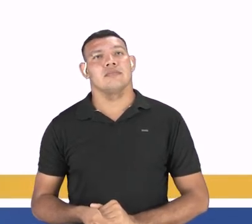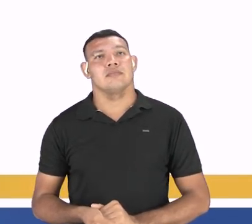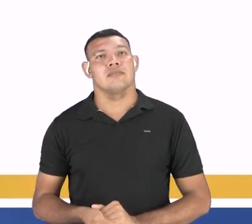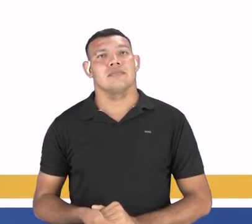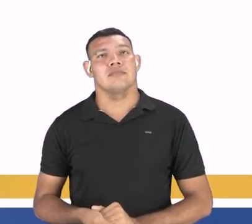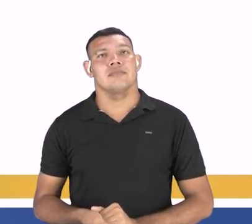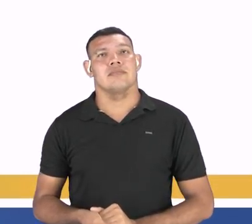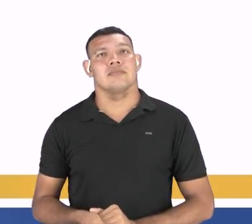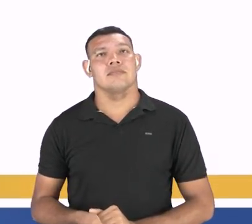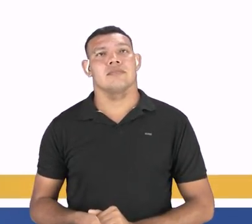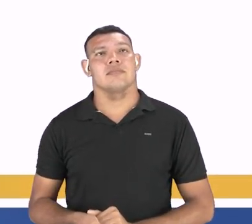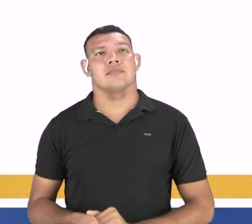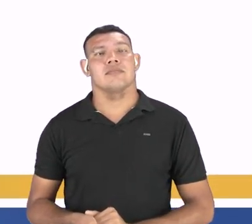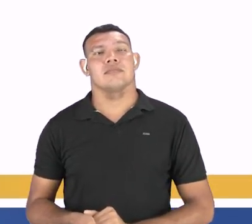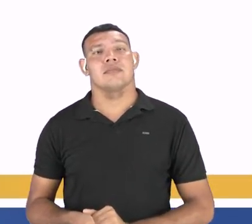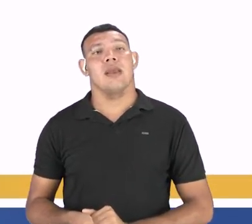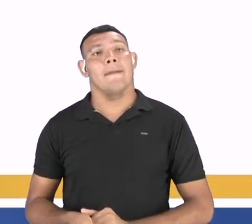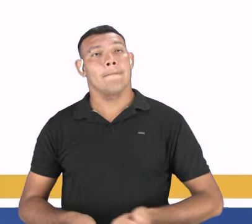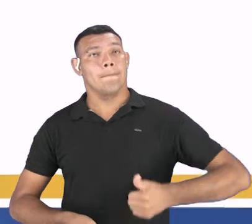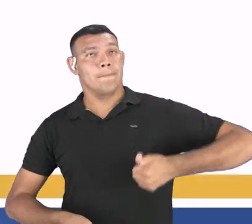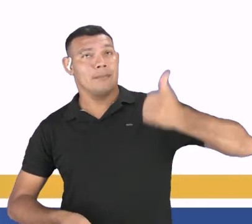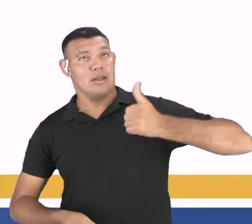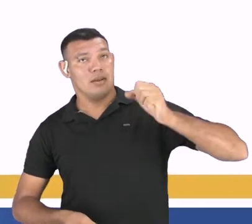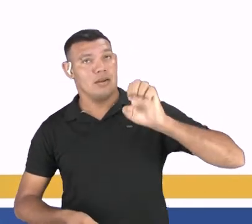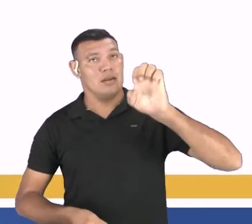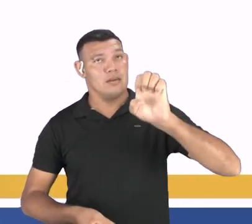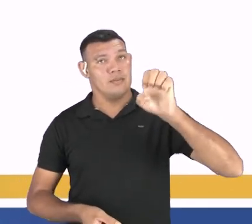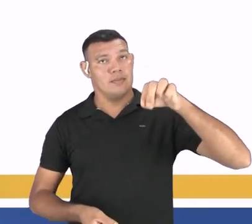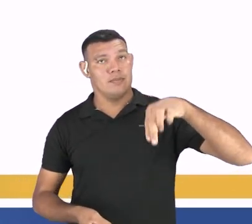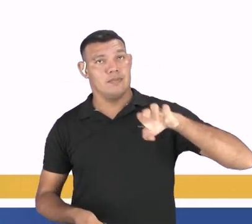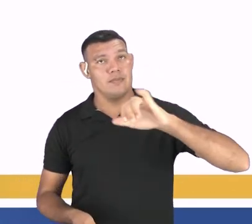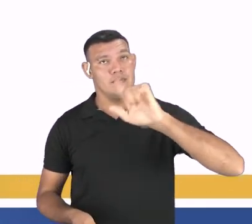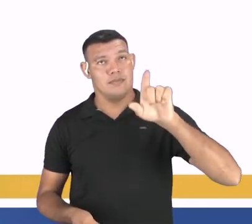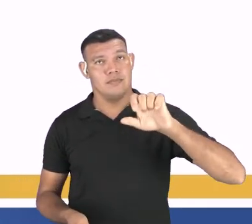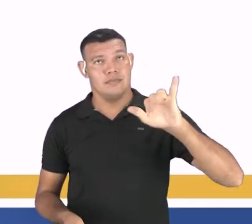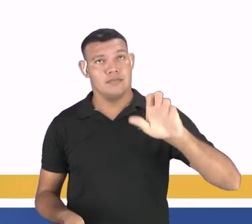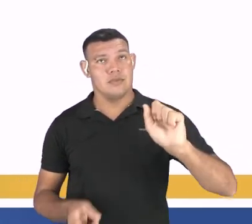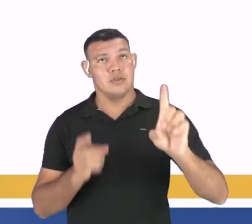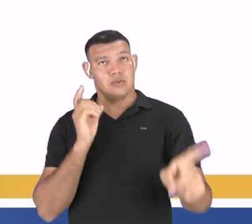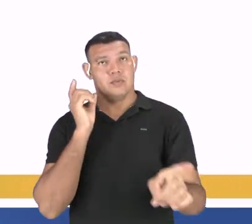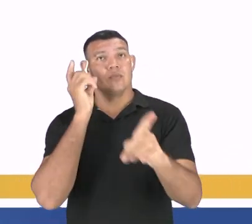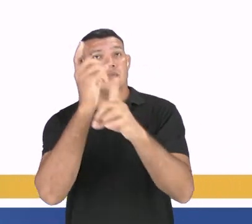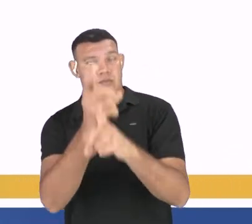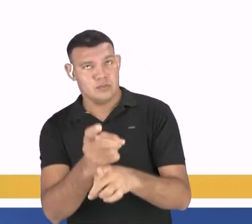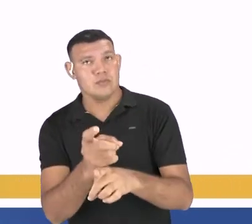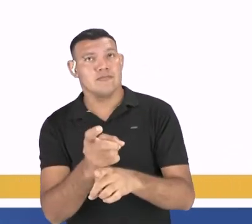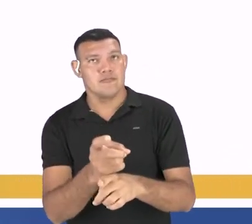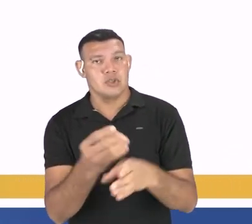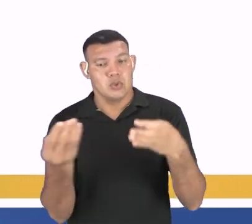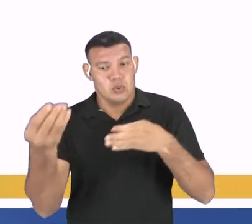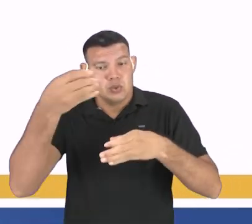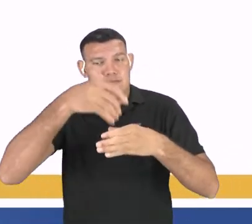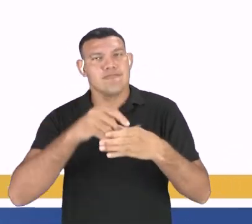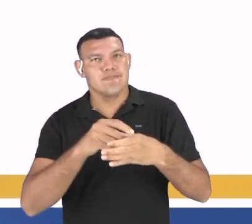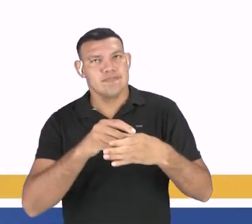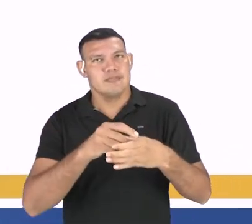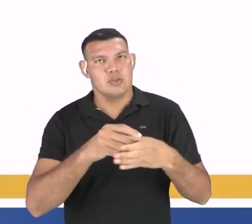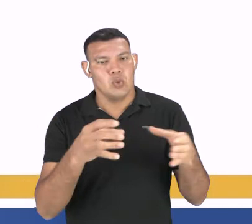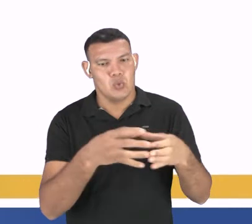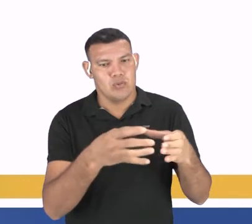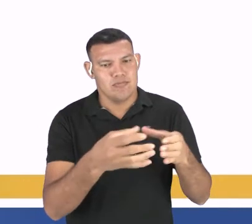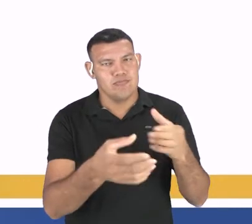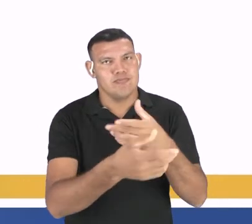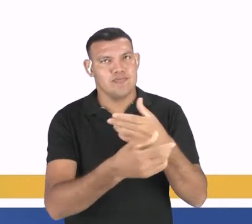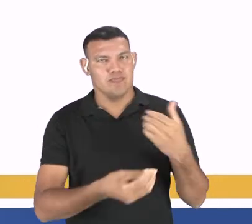e um porque foi a primeira enzima de restrição encontrada neste organismo essa enzima cliva